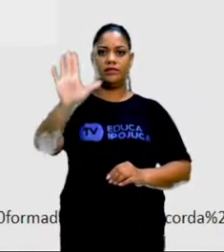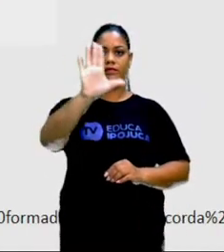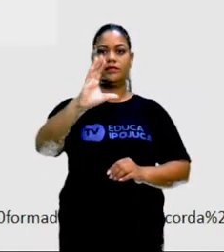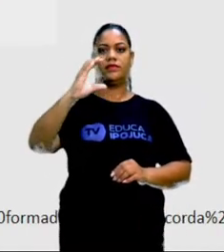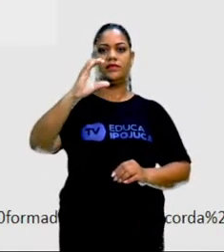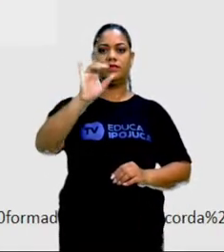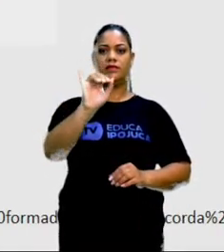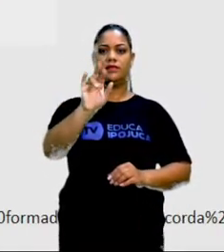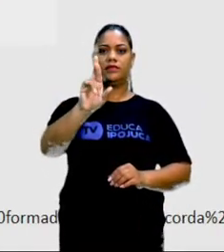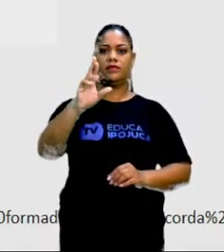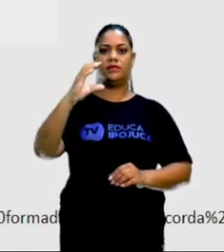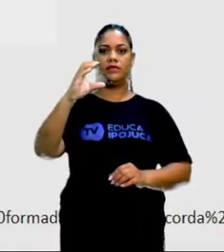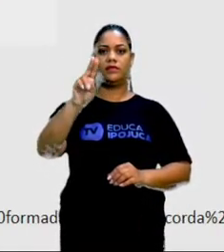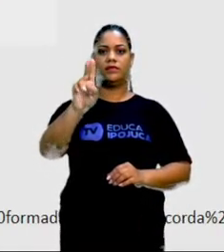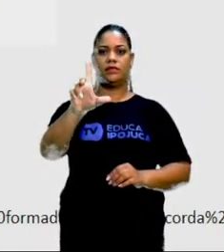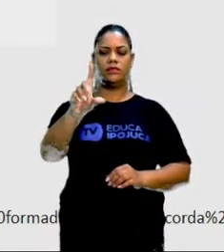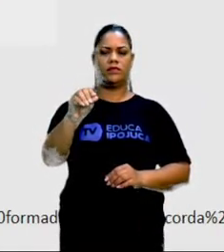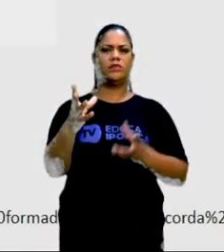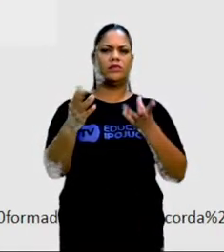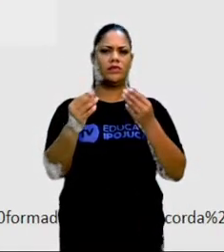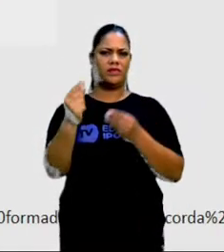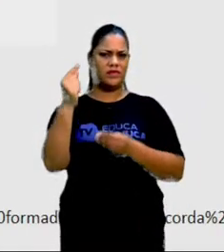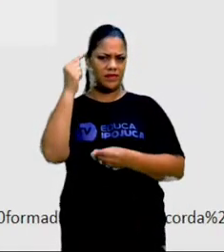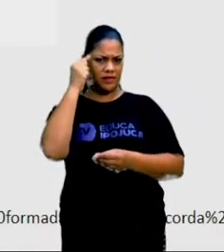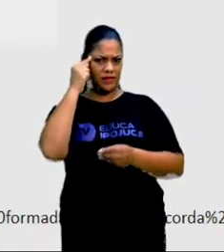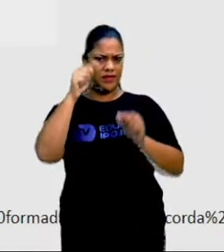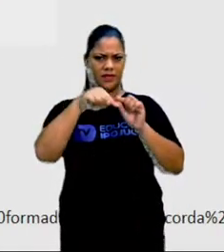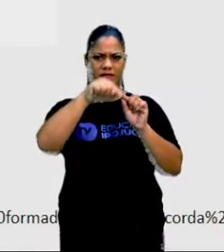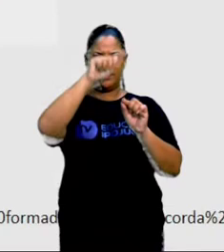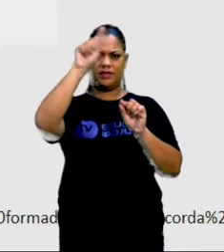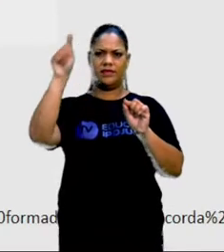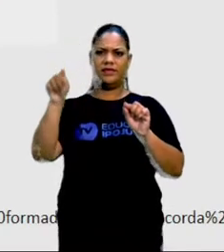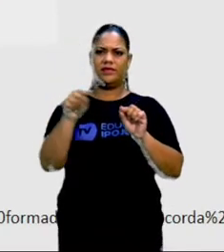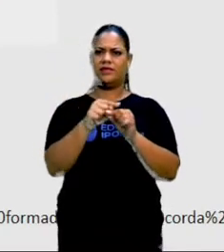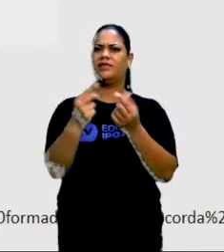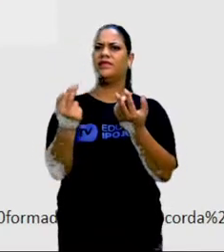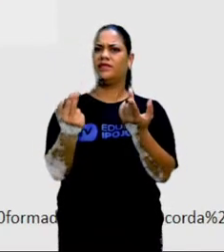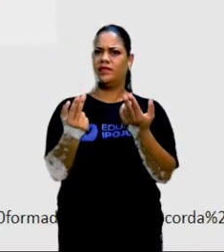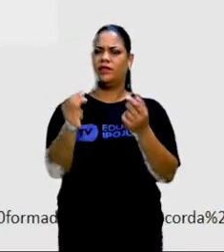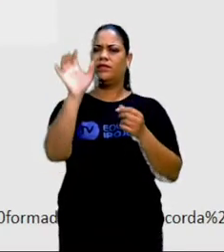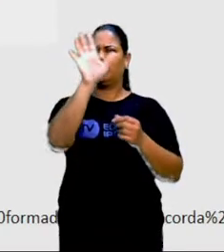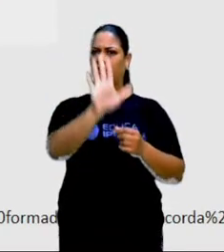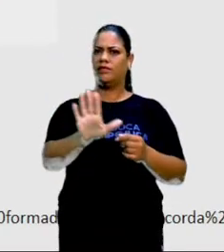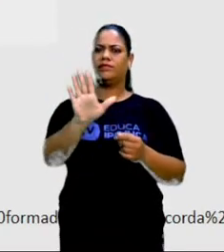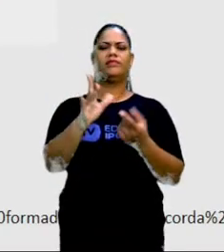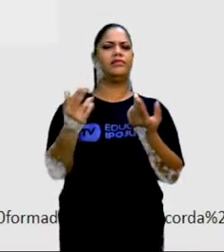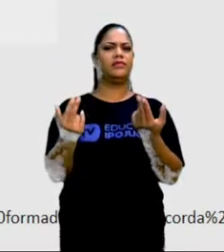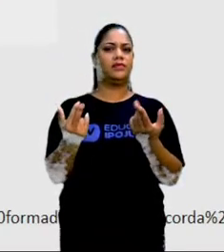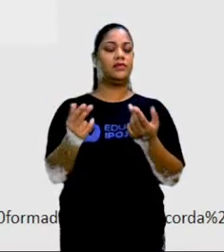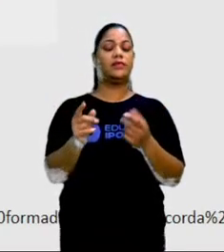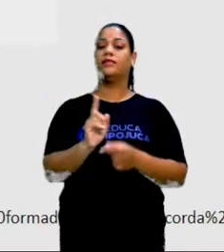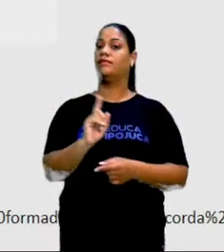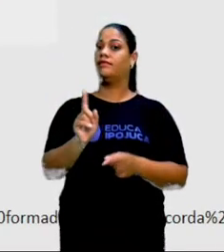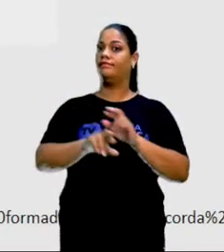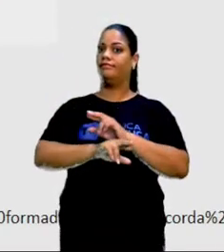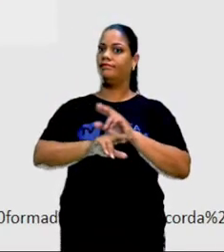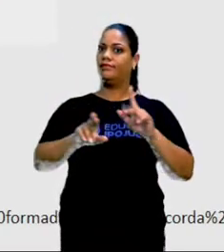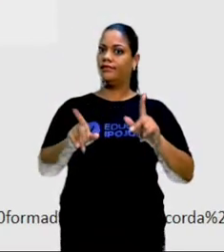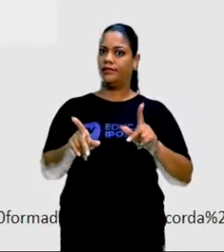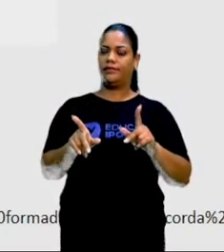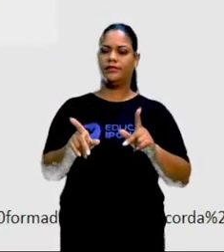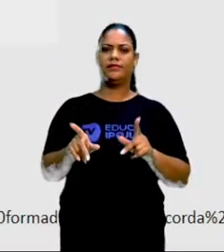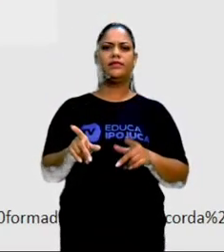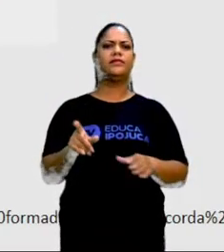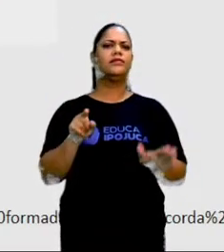gente diz aqui, ó, muitos acham que circunferência e círculo são a mesma coisa, porém, não é bem assim. Quando a tia